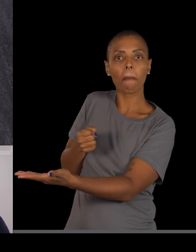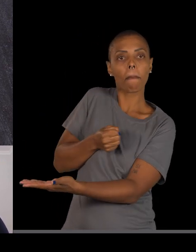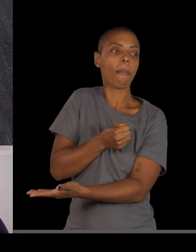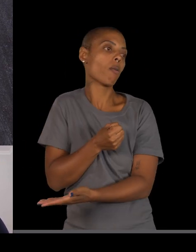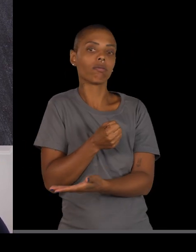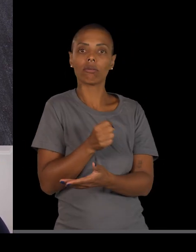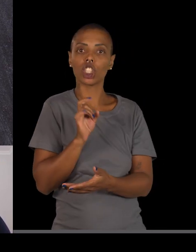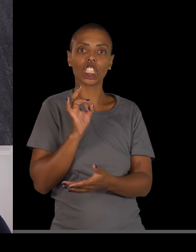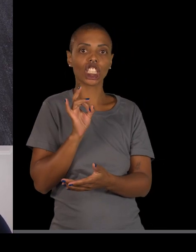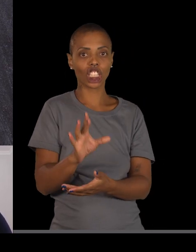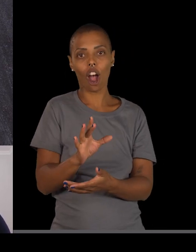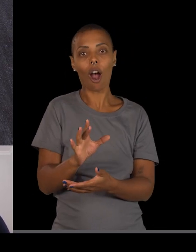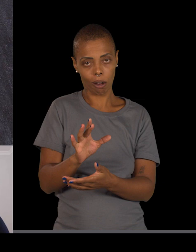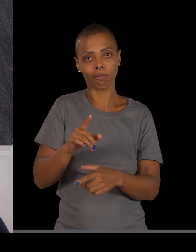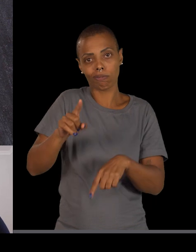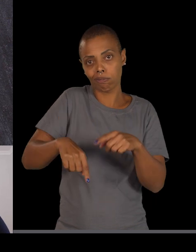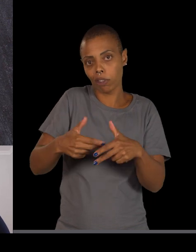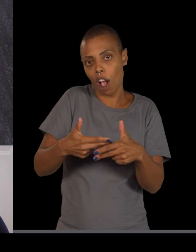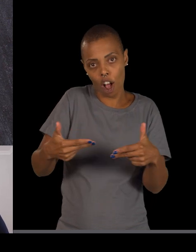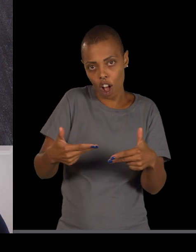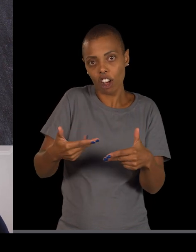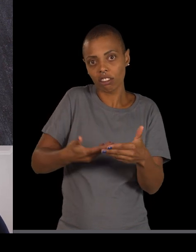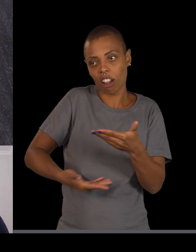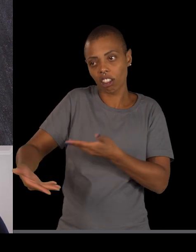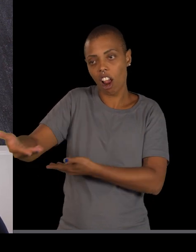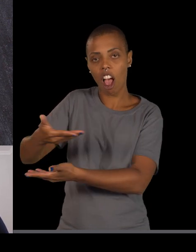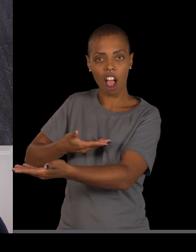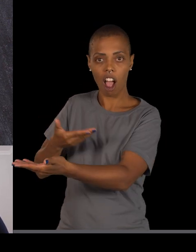era chegar, através do escambo,